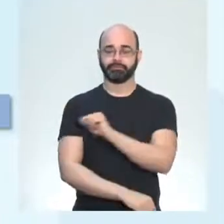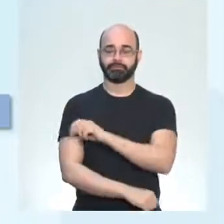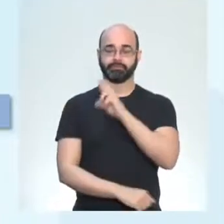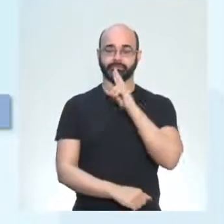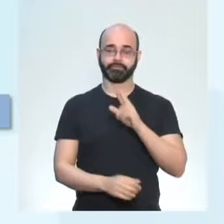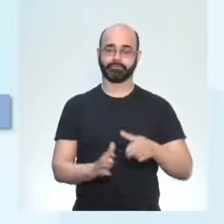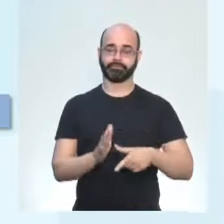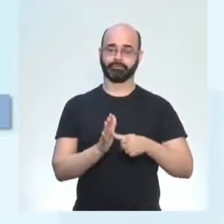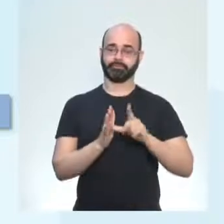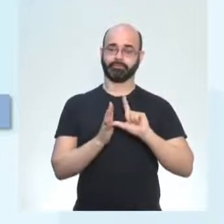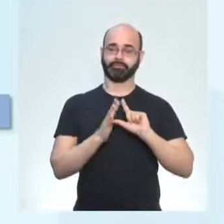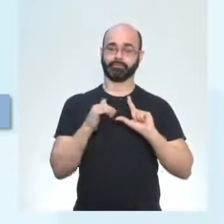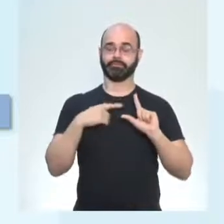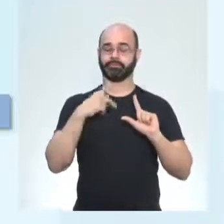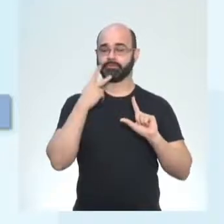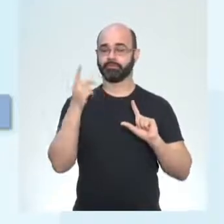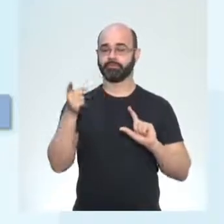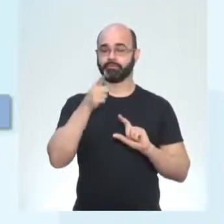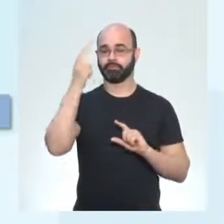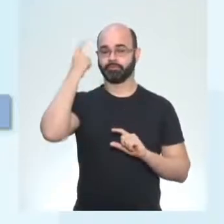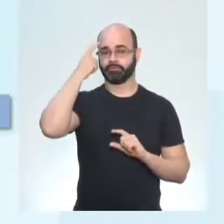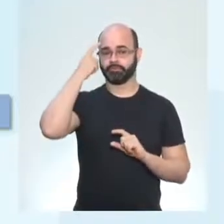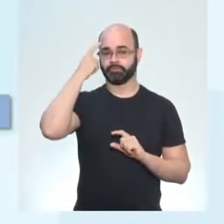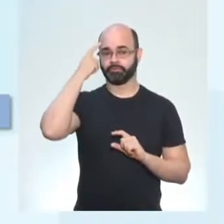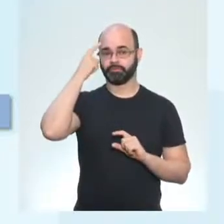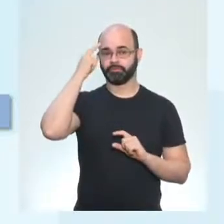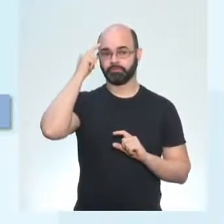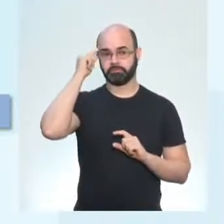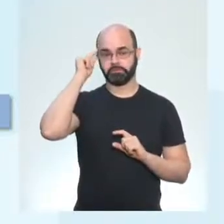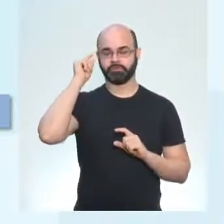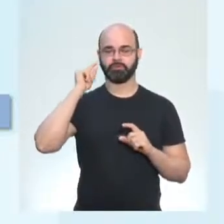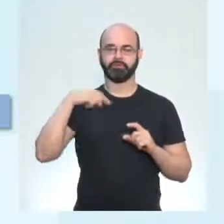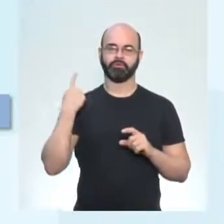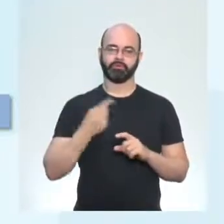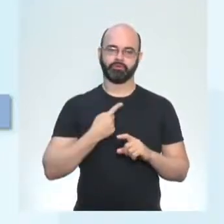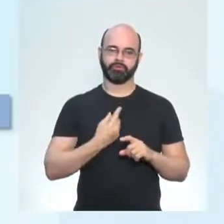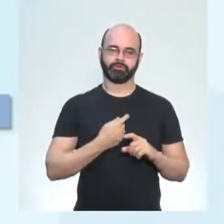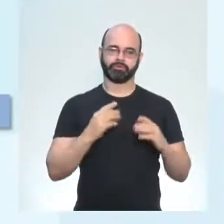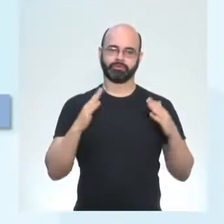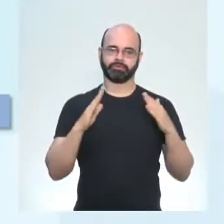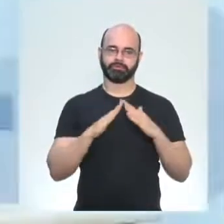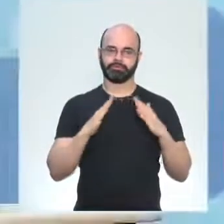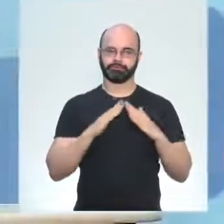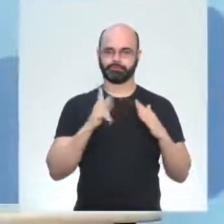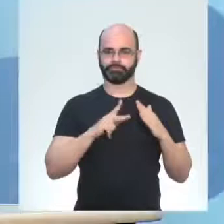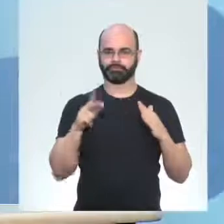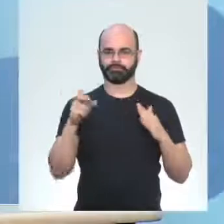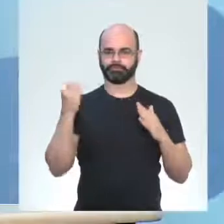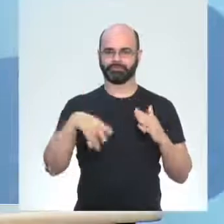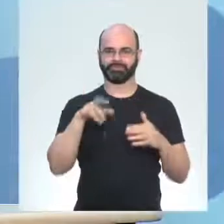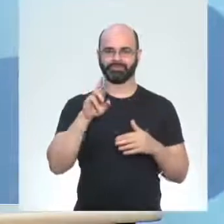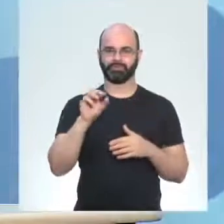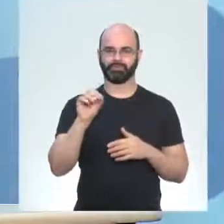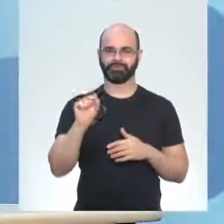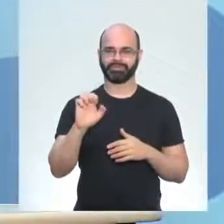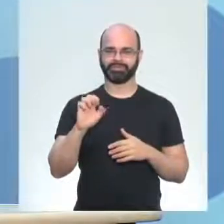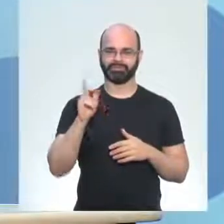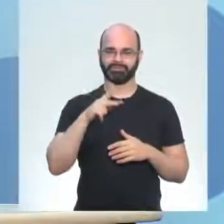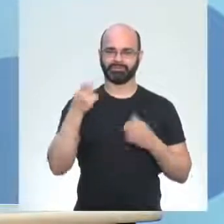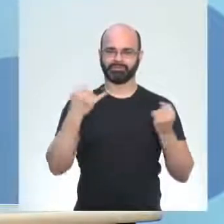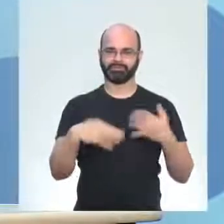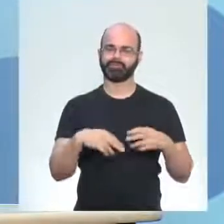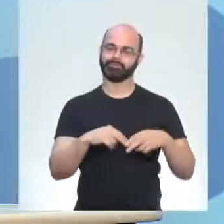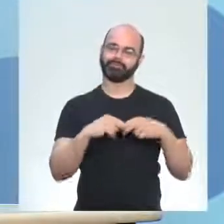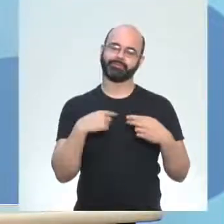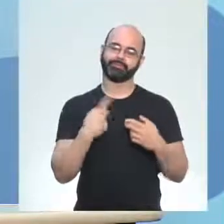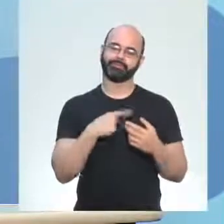aqui, que já estão respondendo, colocar a ideia que é por isso que acontece na nossa residência, né? A professora Rose, isso mostra o porquê o consumo